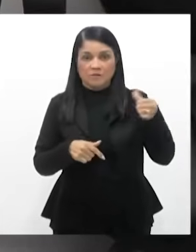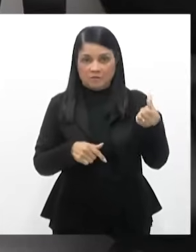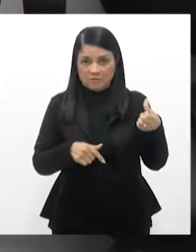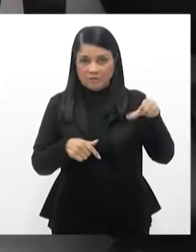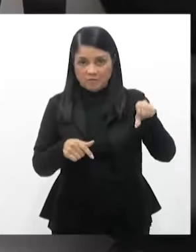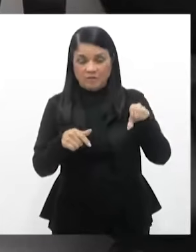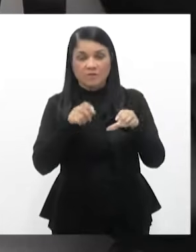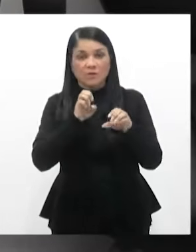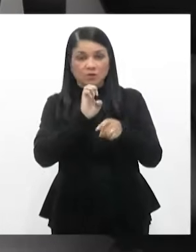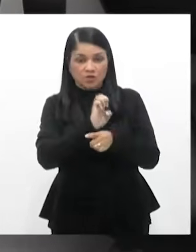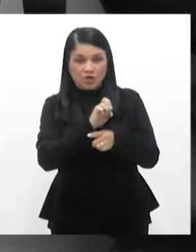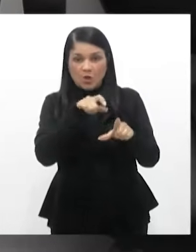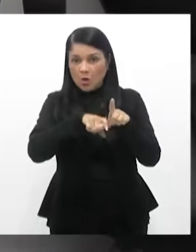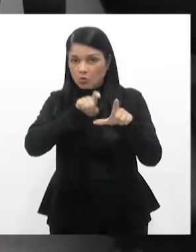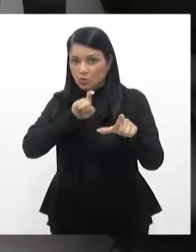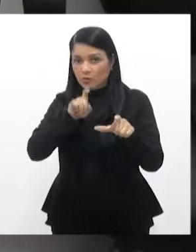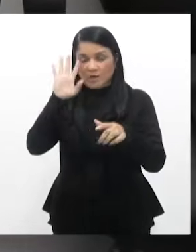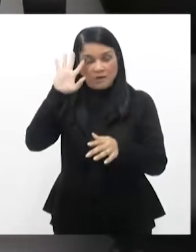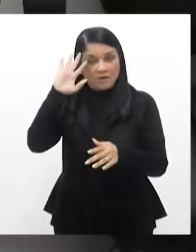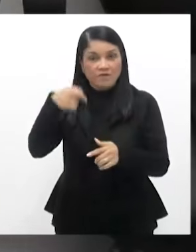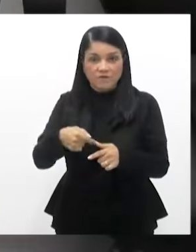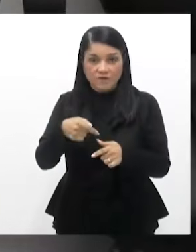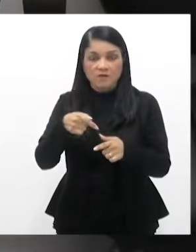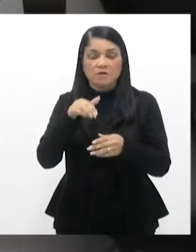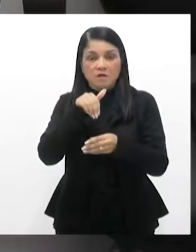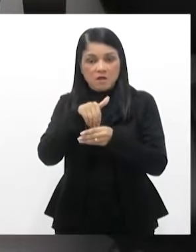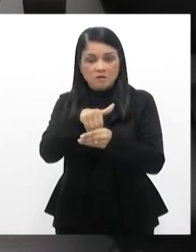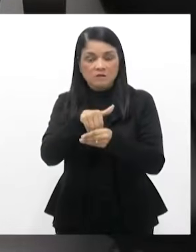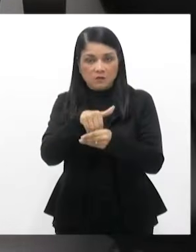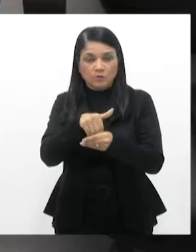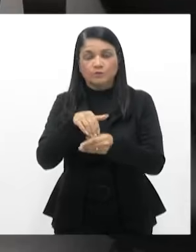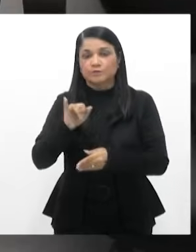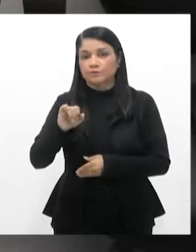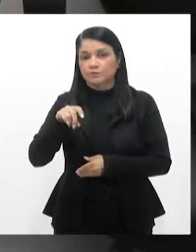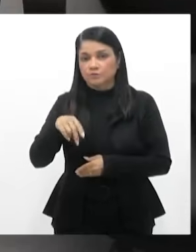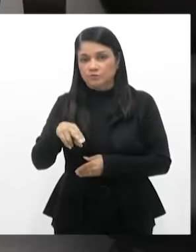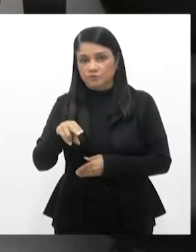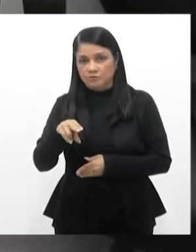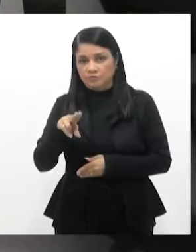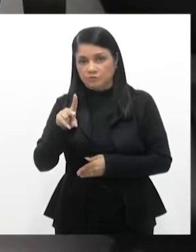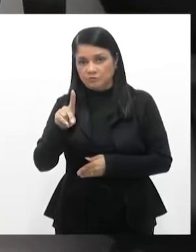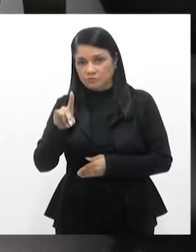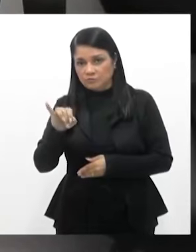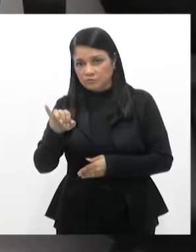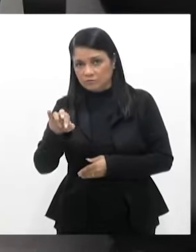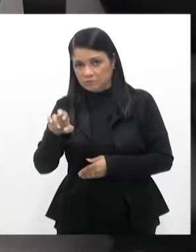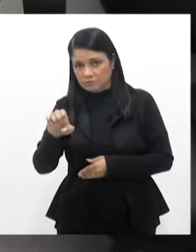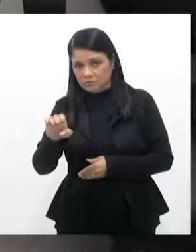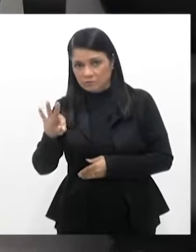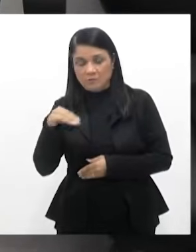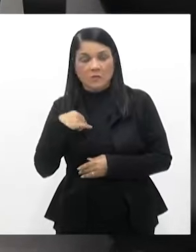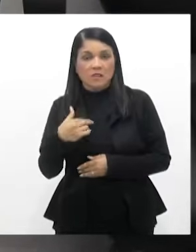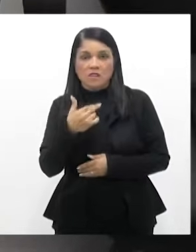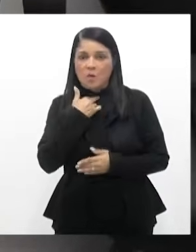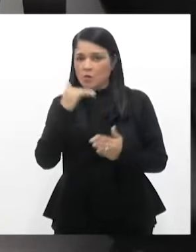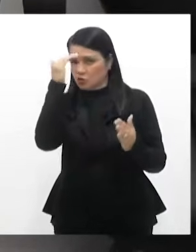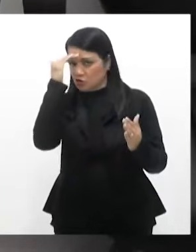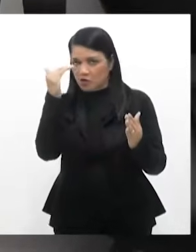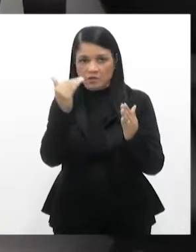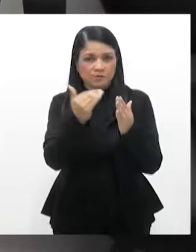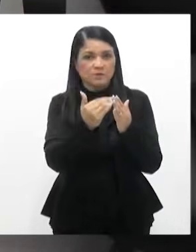autonomia para definir o rito dessa eleição indireta, mas não podem desrespeitar o